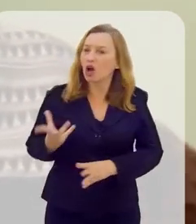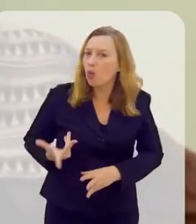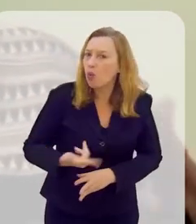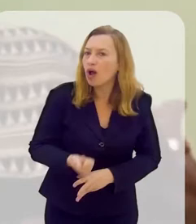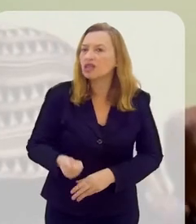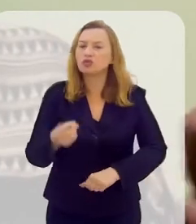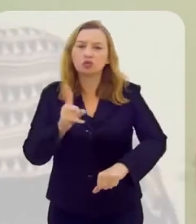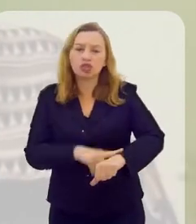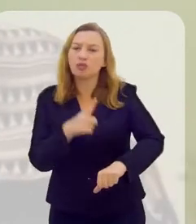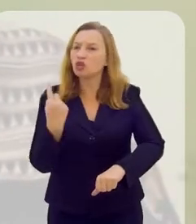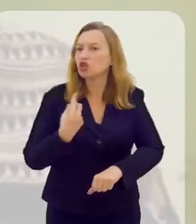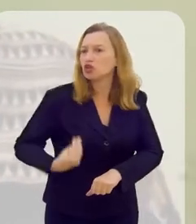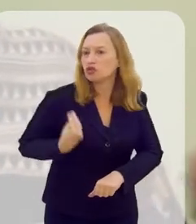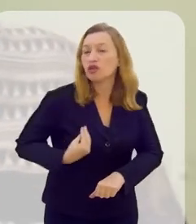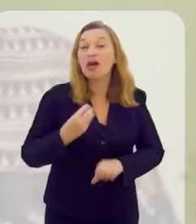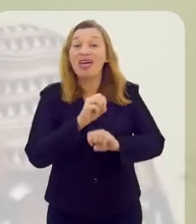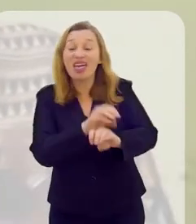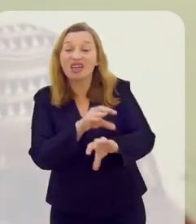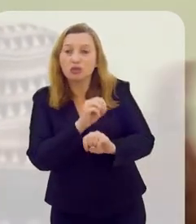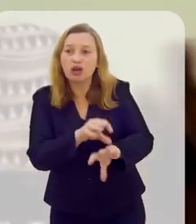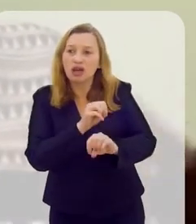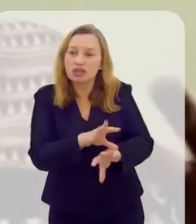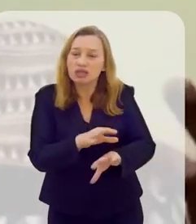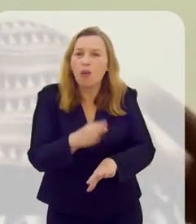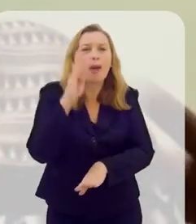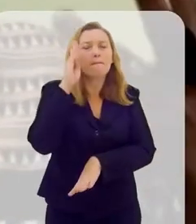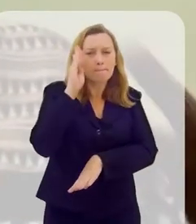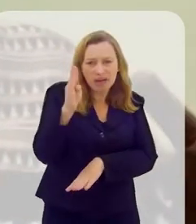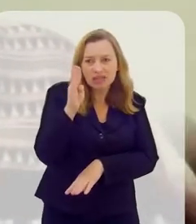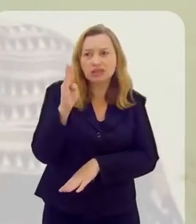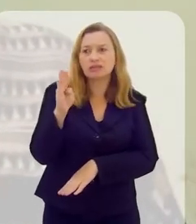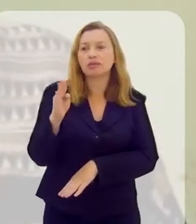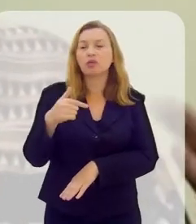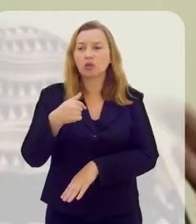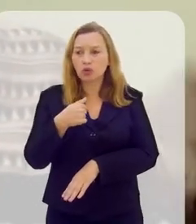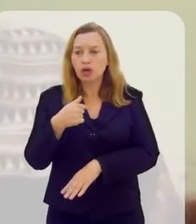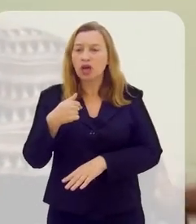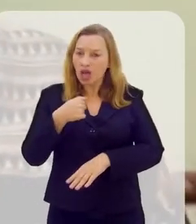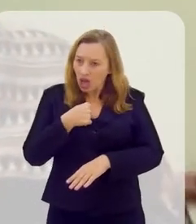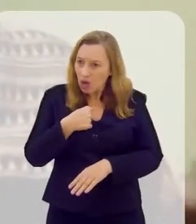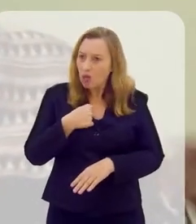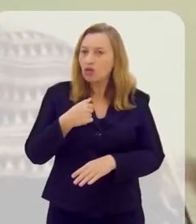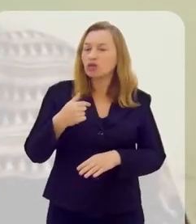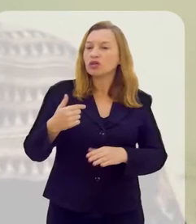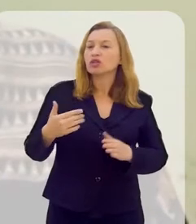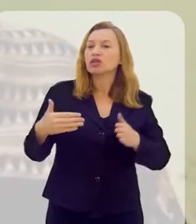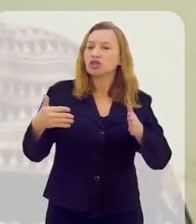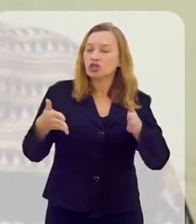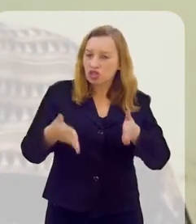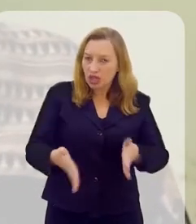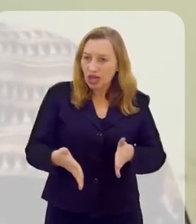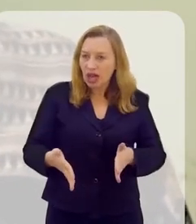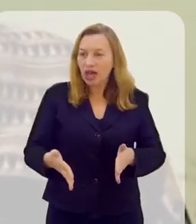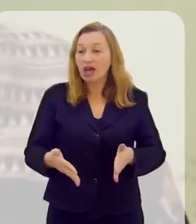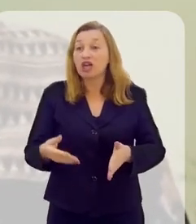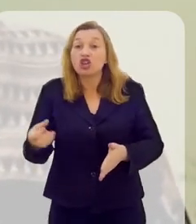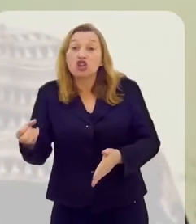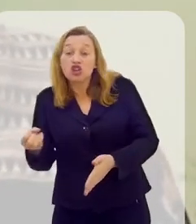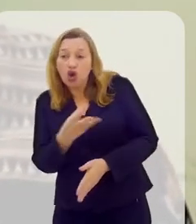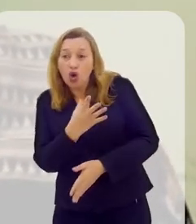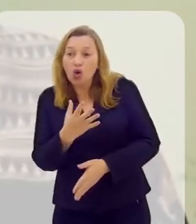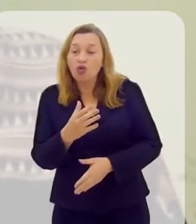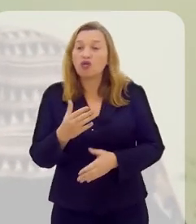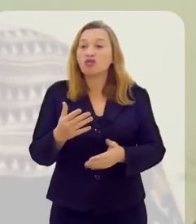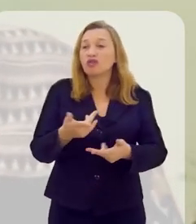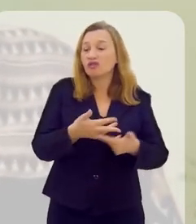na atualidade, no tempo que nós estamos. A educação foi fundamental por eu estar hoje onde eu estou, né, que desde nova